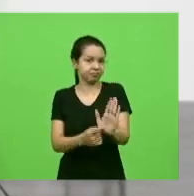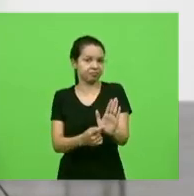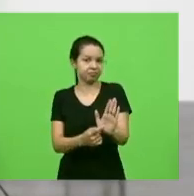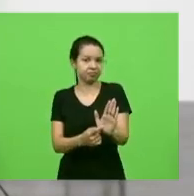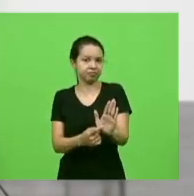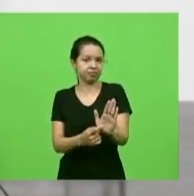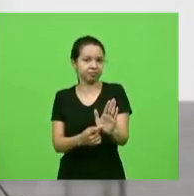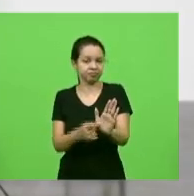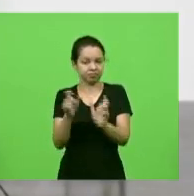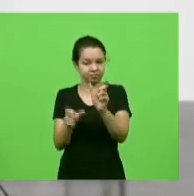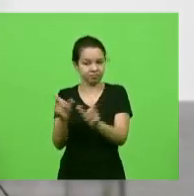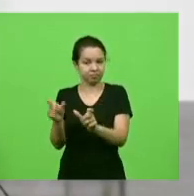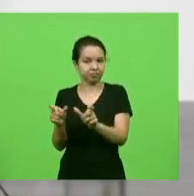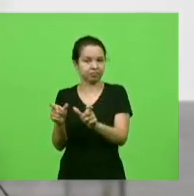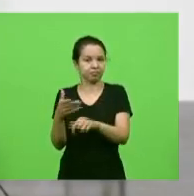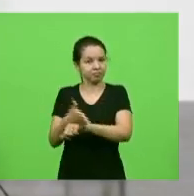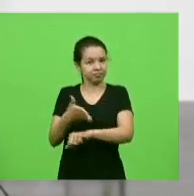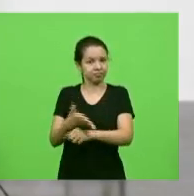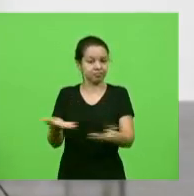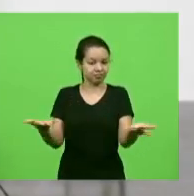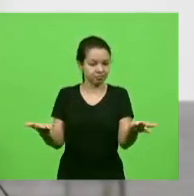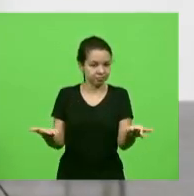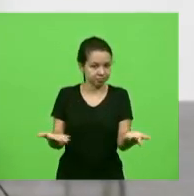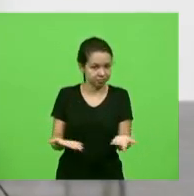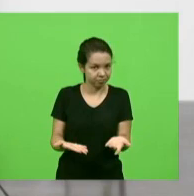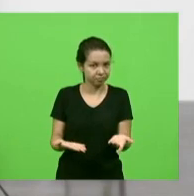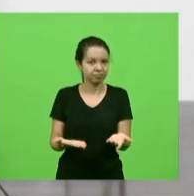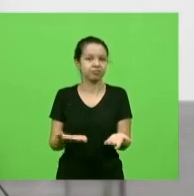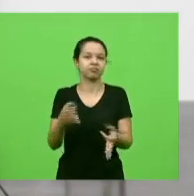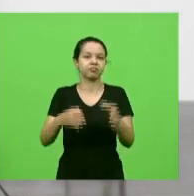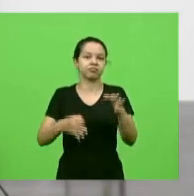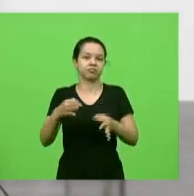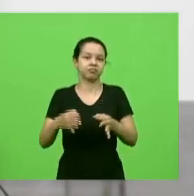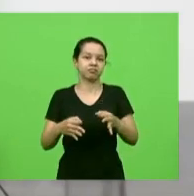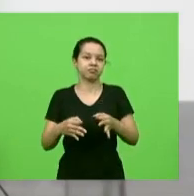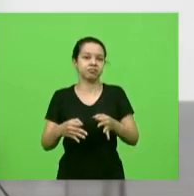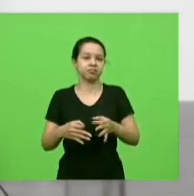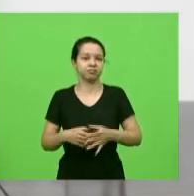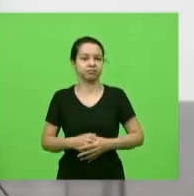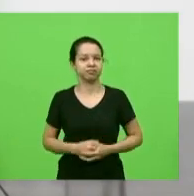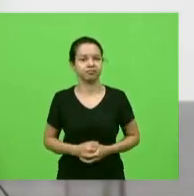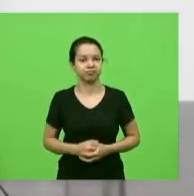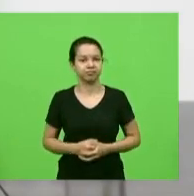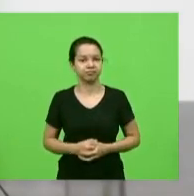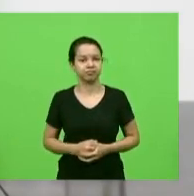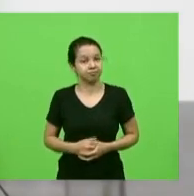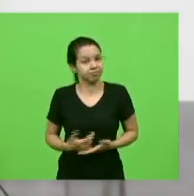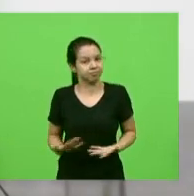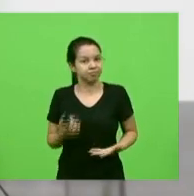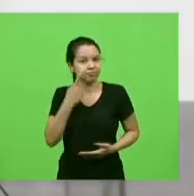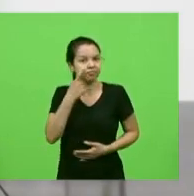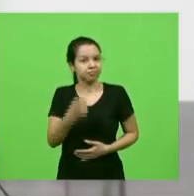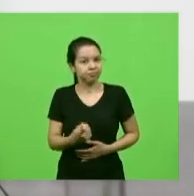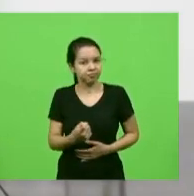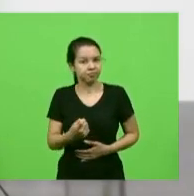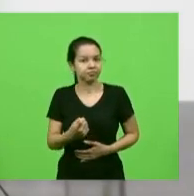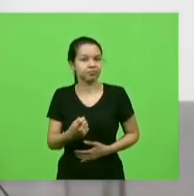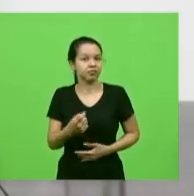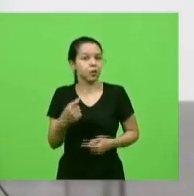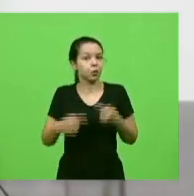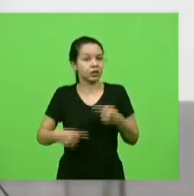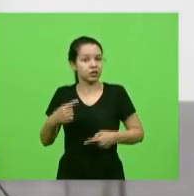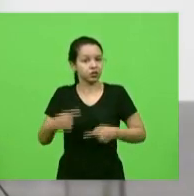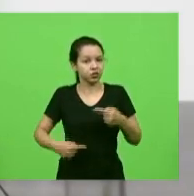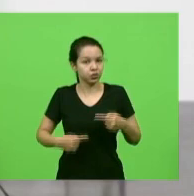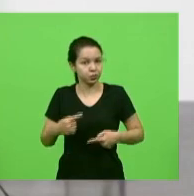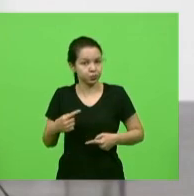participando hoje do julgamento. Os interesses políticos, bem sabe o peticionante,